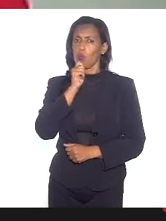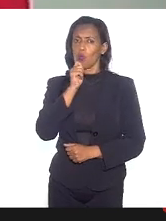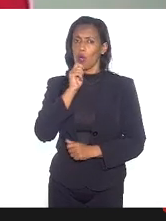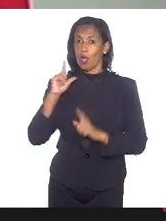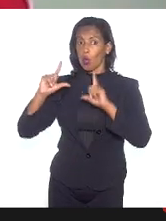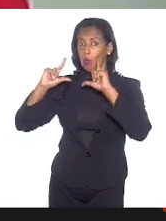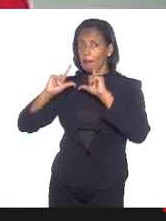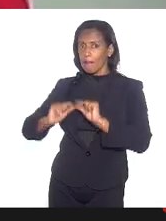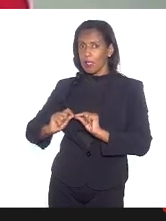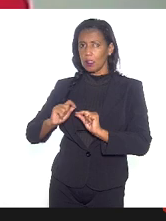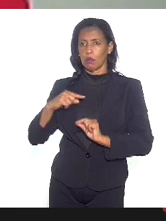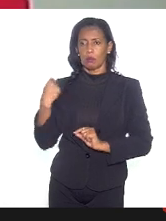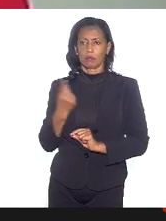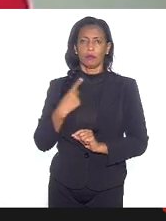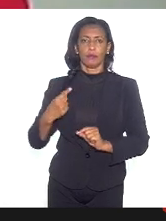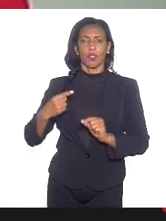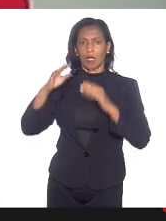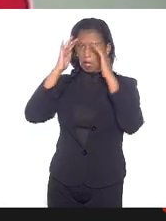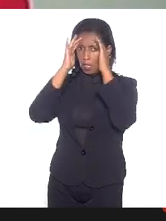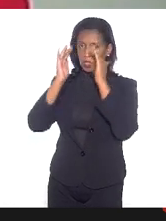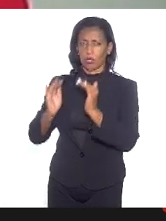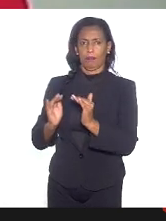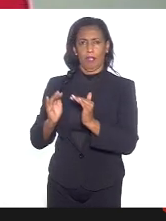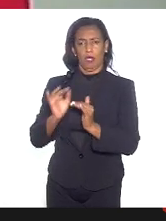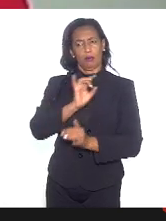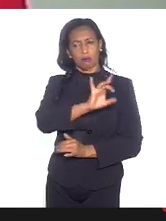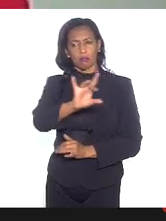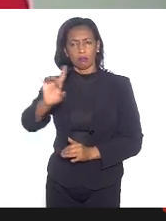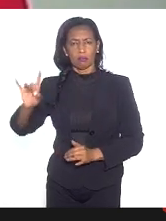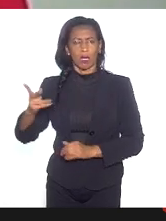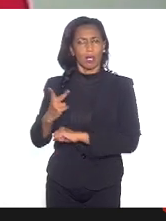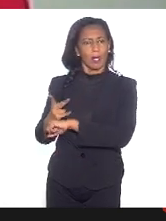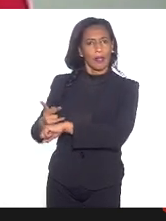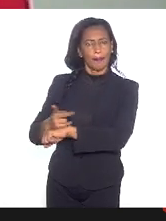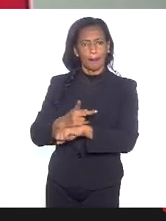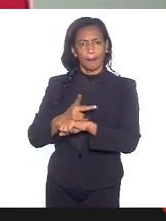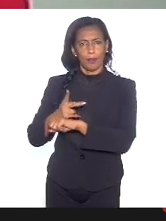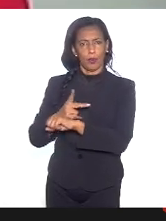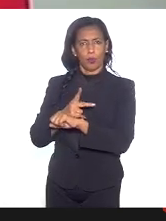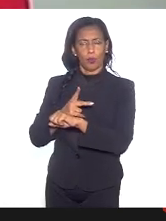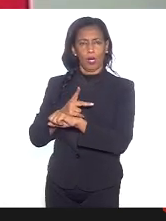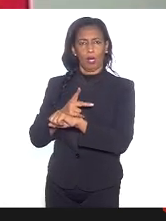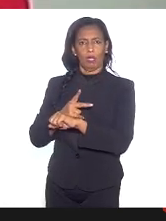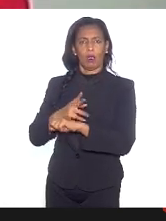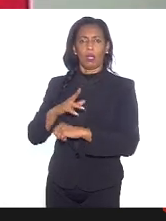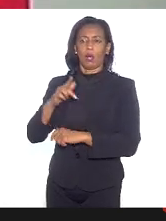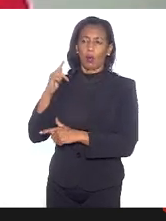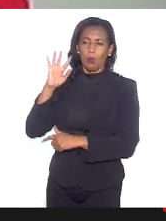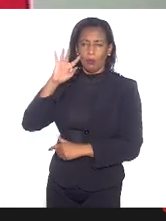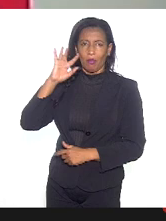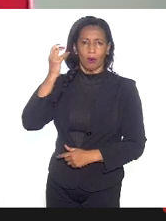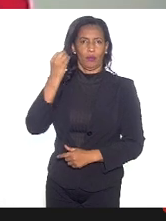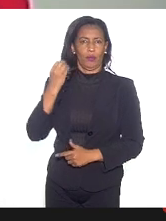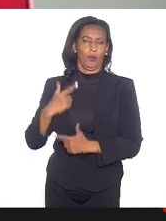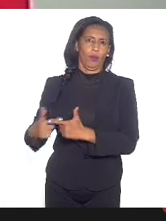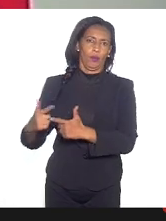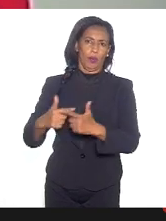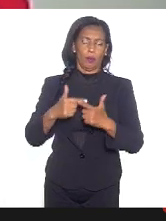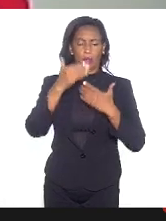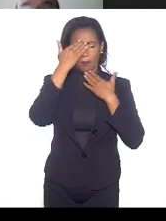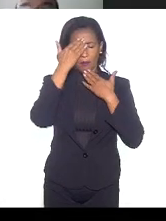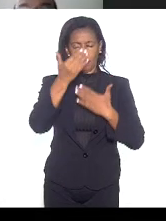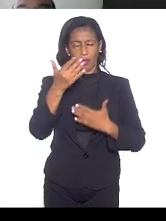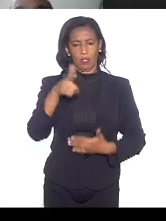é respeito com essas pessoas e buscar, de uma forma definitiva, a solução dos problemas. Obrigada mais uma